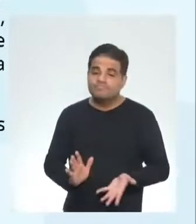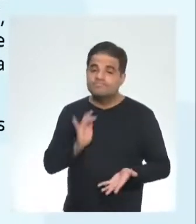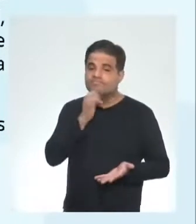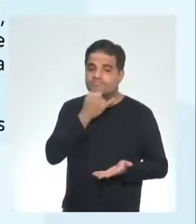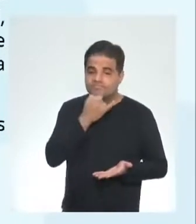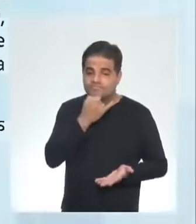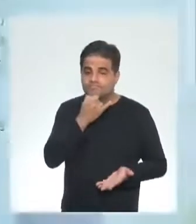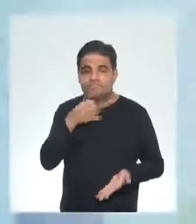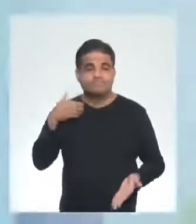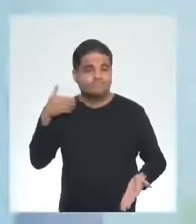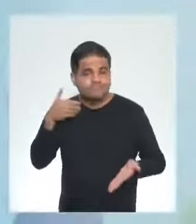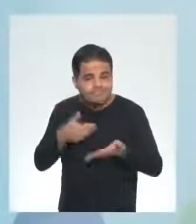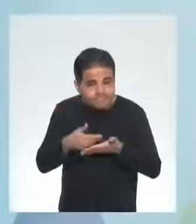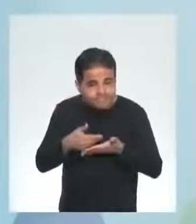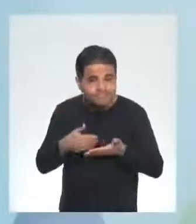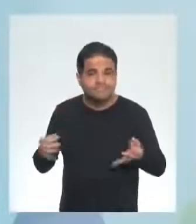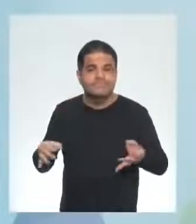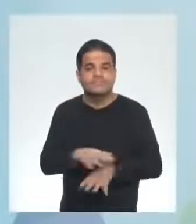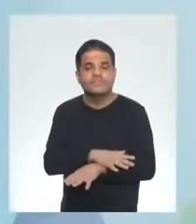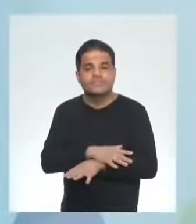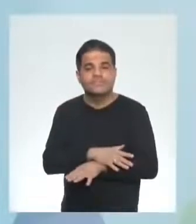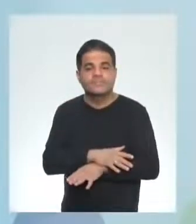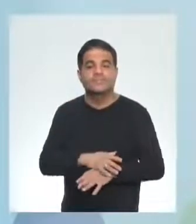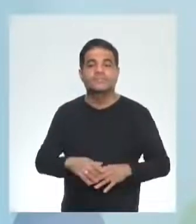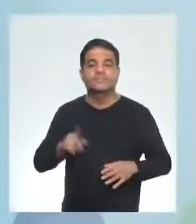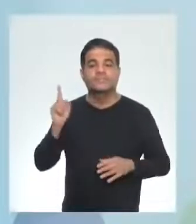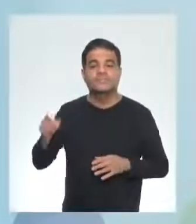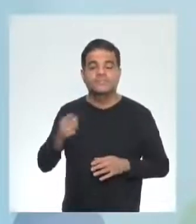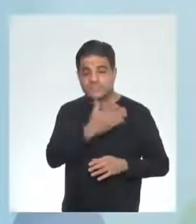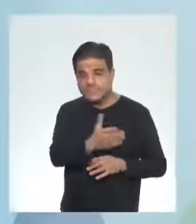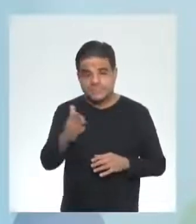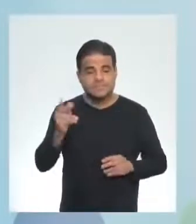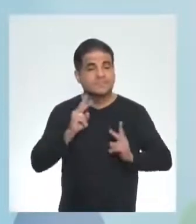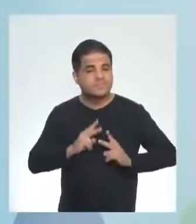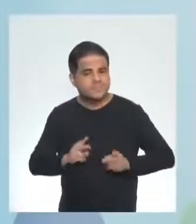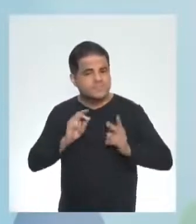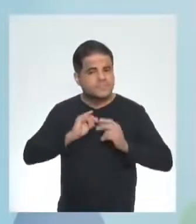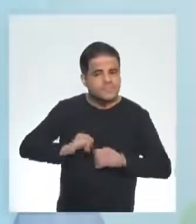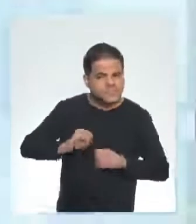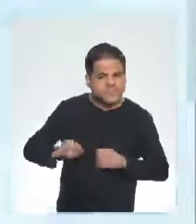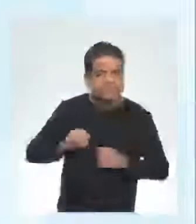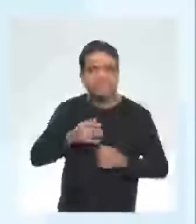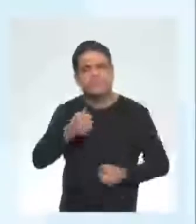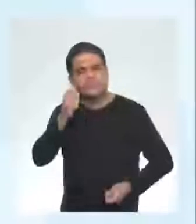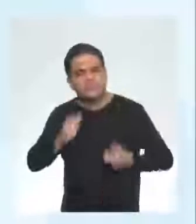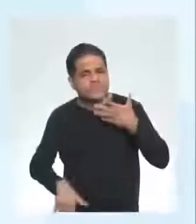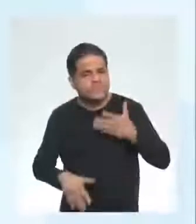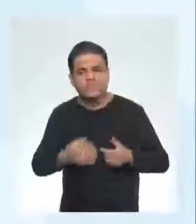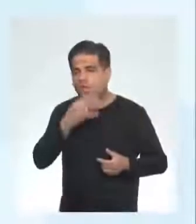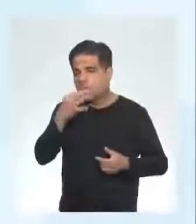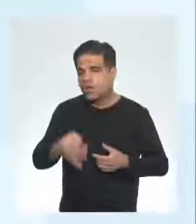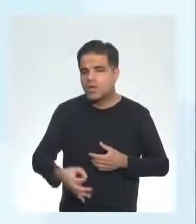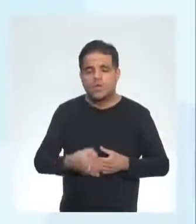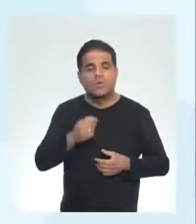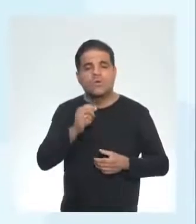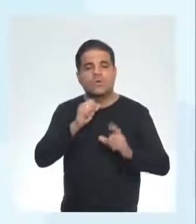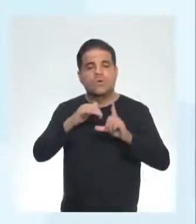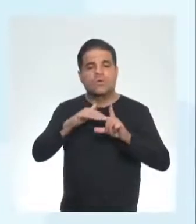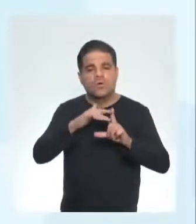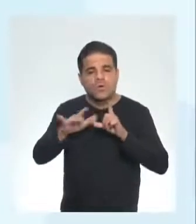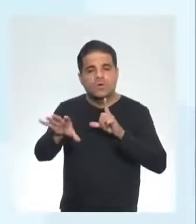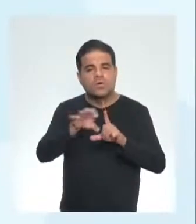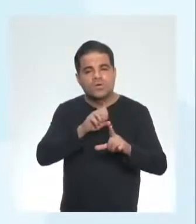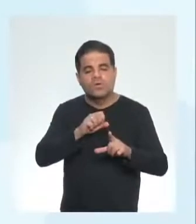a nossa aula, então, está acabando. E aí, olha, né, para você, então, conte o que você achou da nossa aula. Tá aí para você o QR